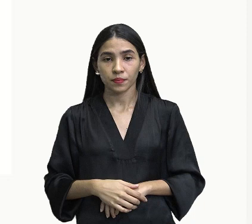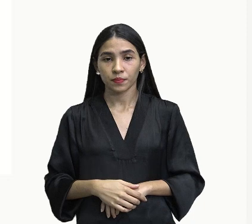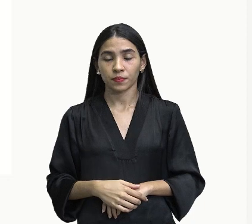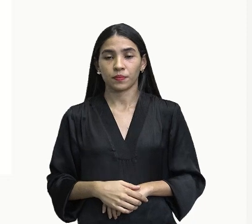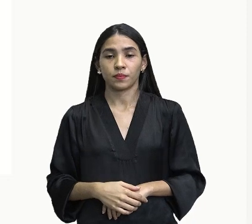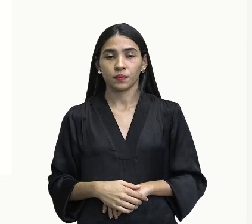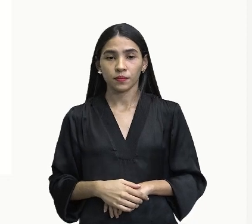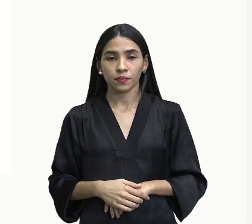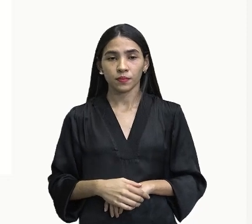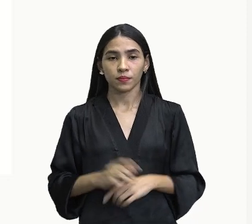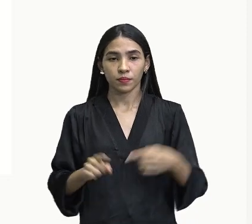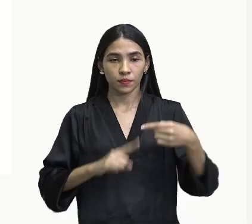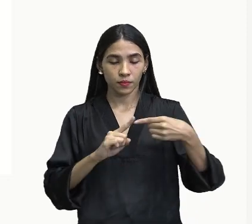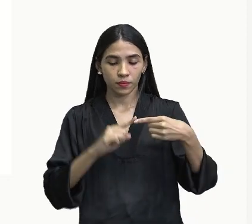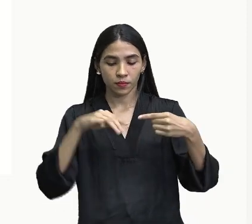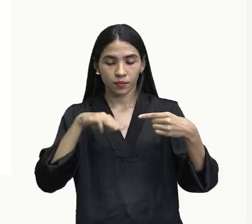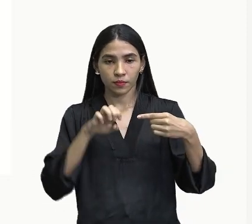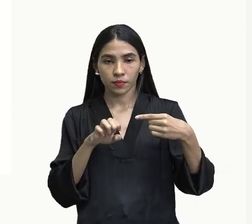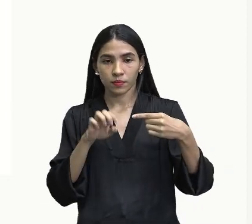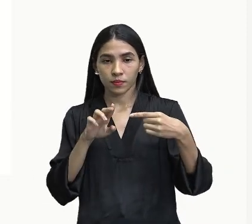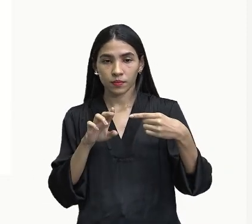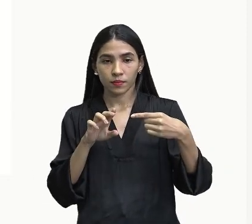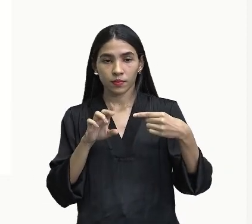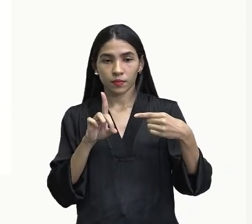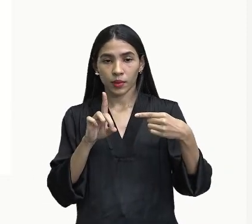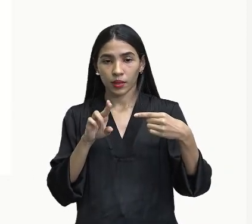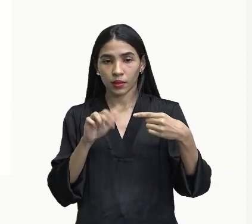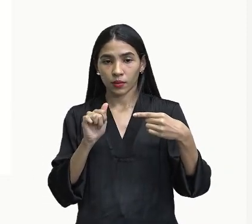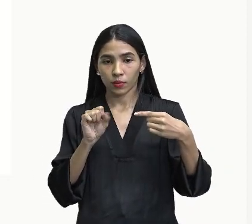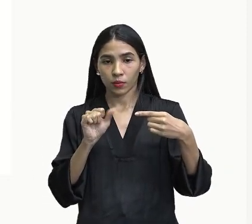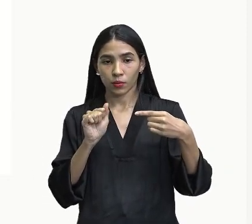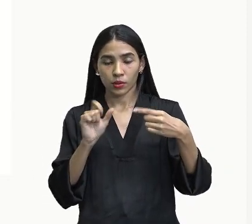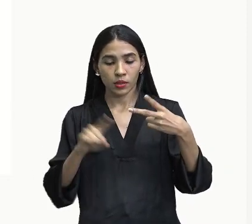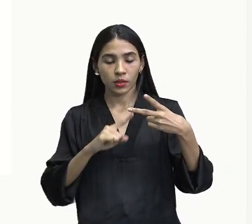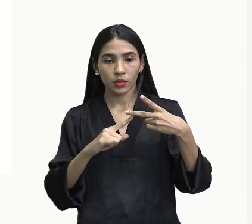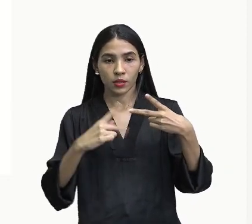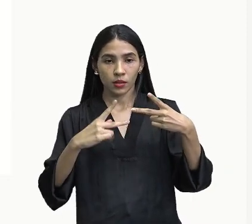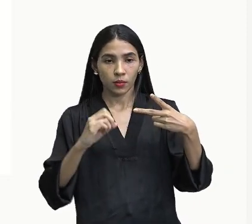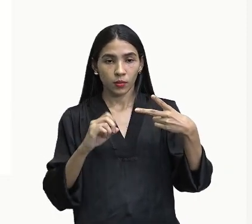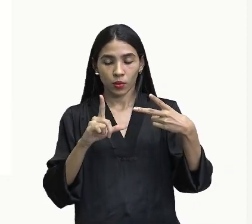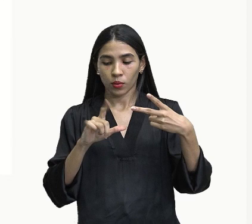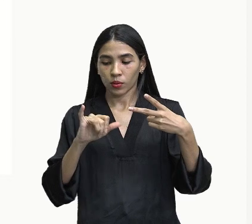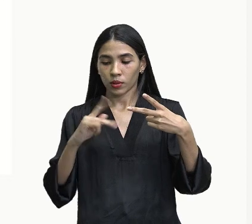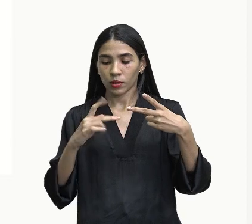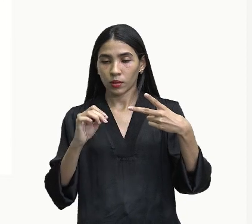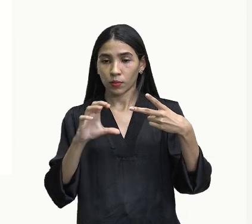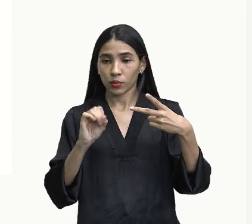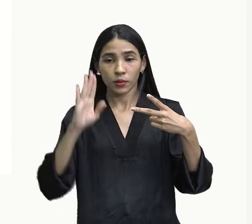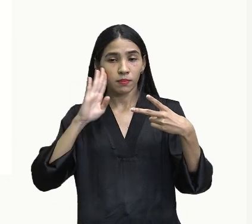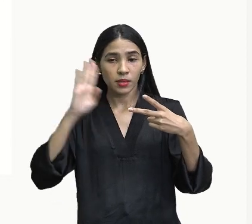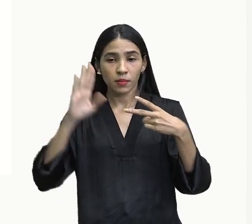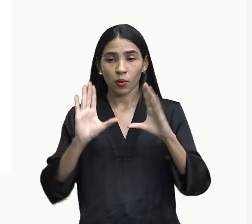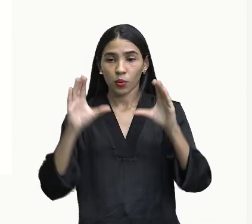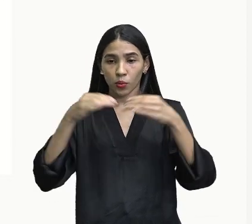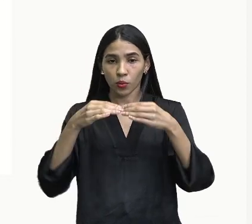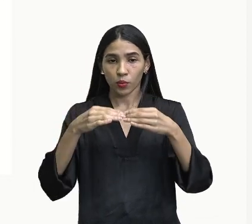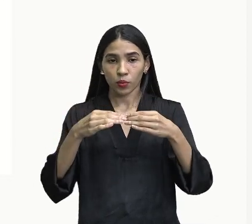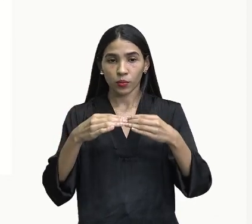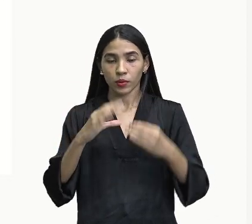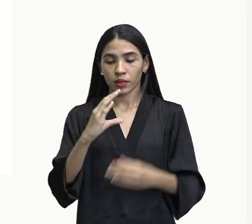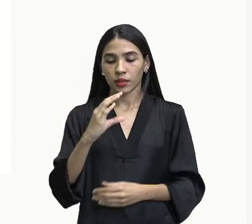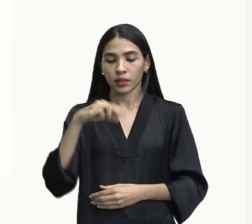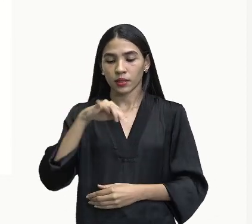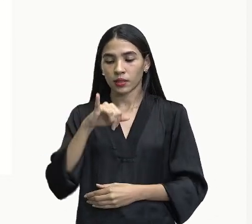aí medusa e pólipo, sim. Esses são os principais grupos dos quinidários,